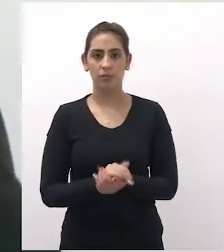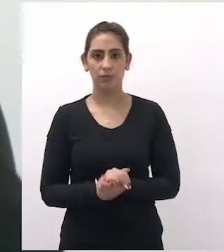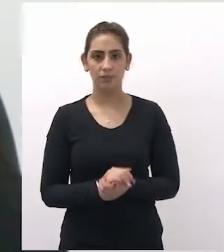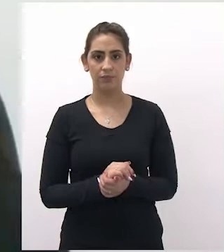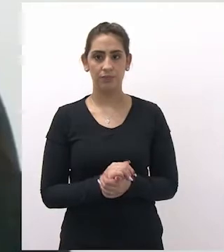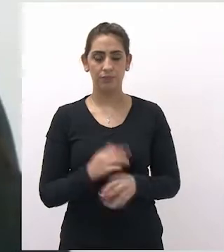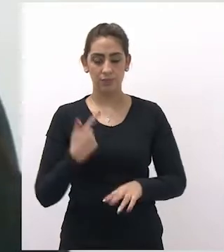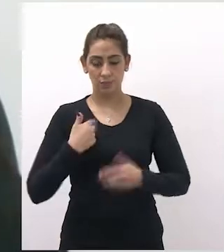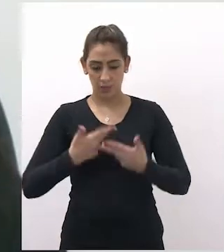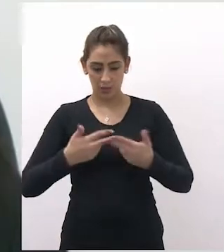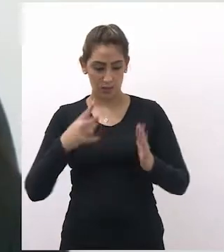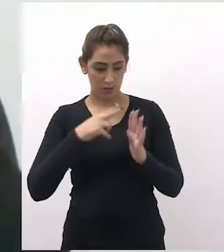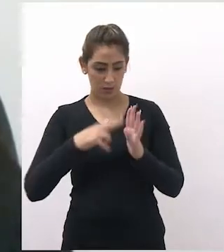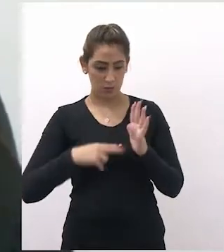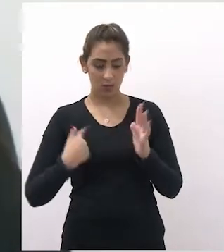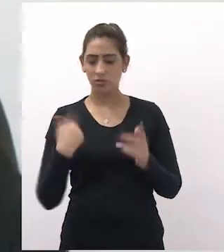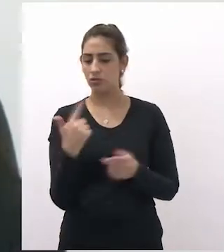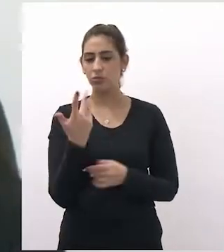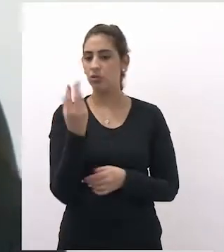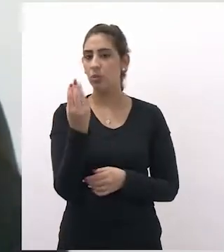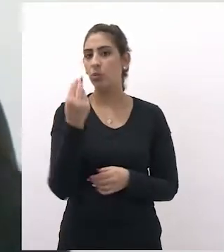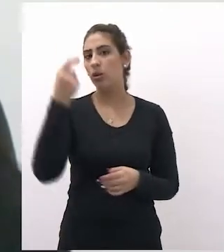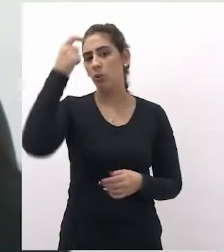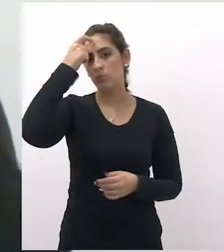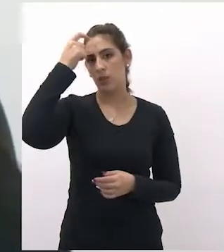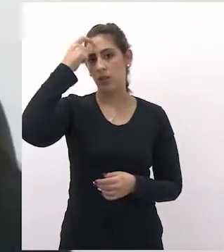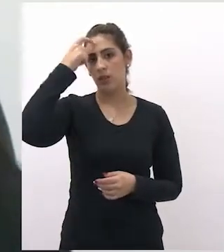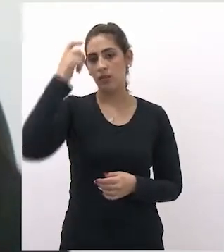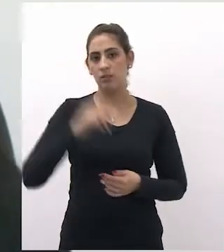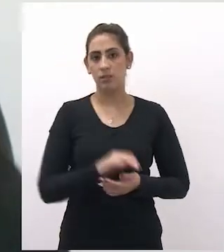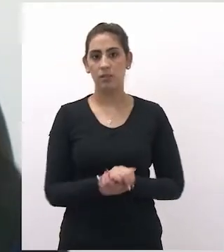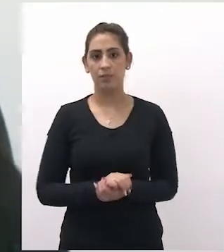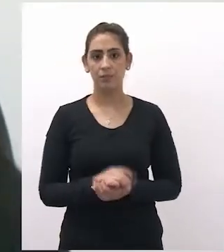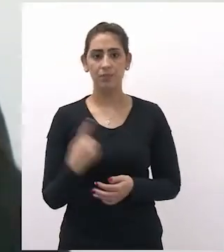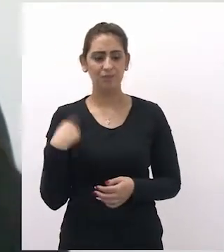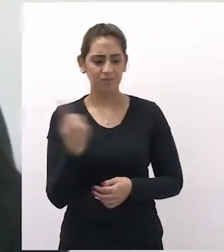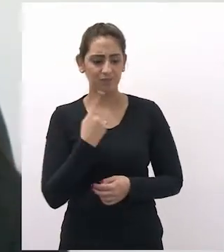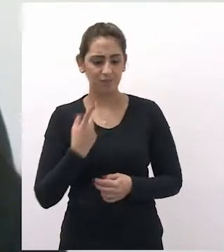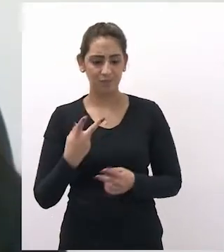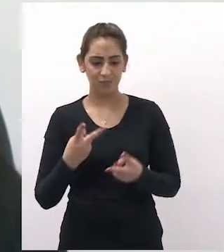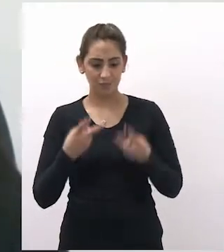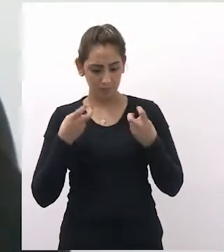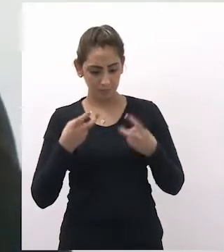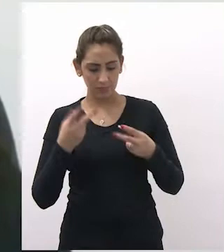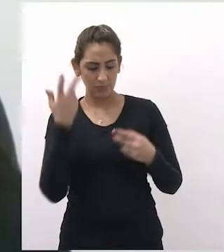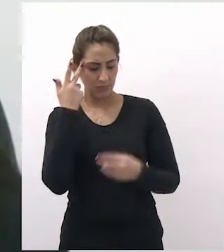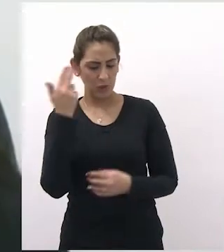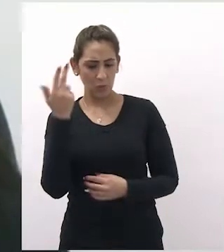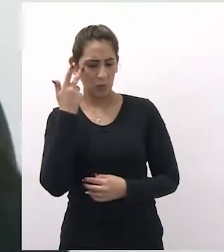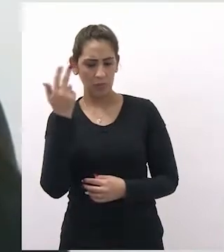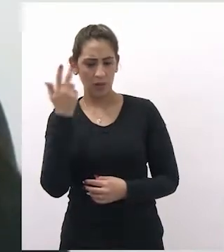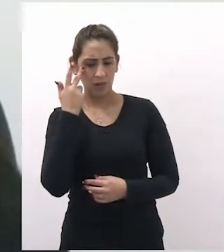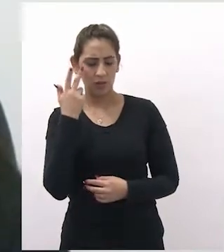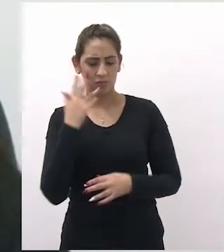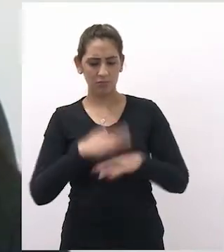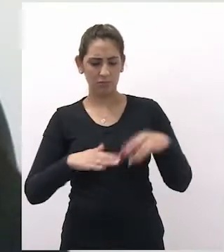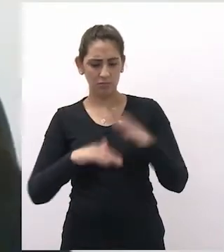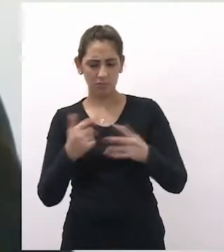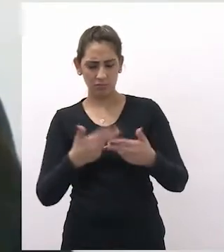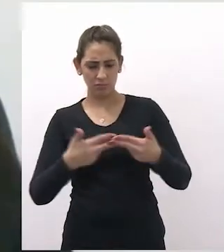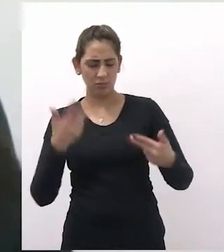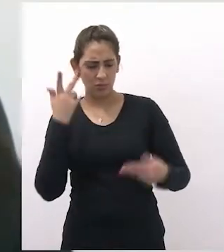determinadas leituras a gente não tinha muito consciência. E quando a gente naturaliza alguns privilégios, a gente